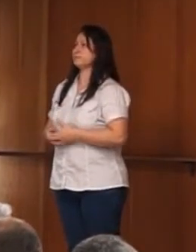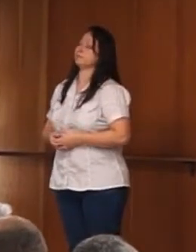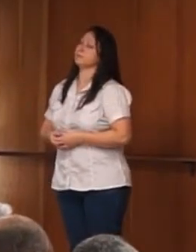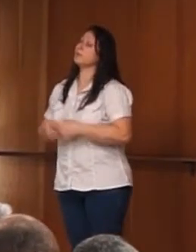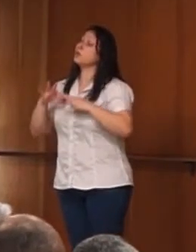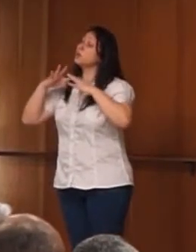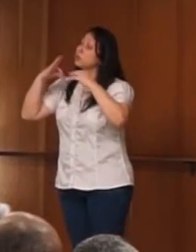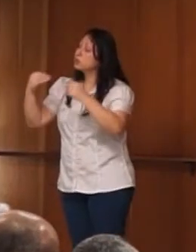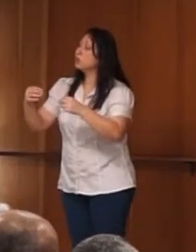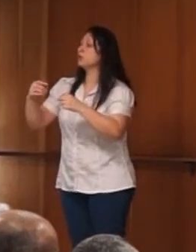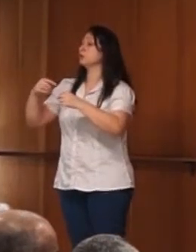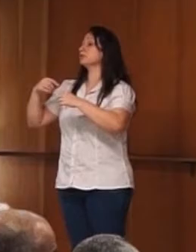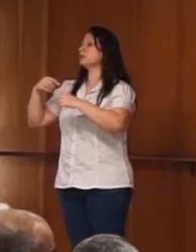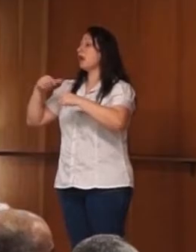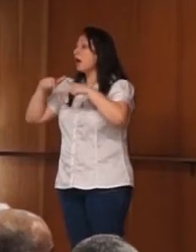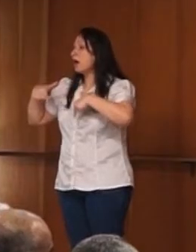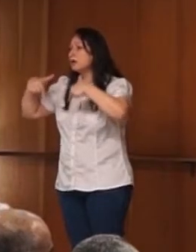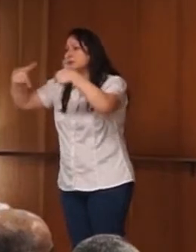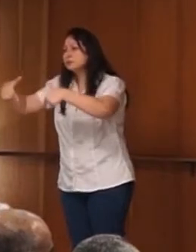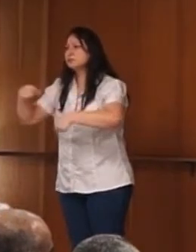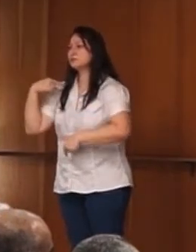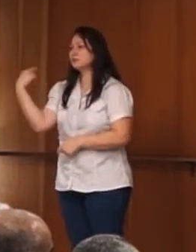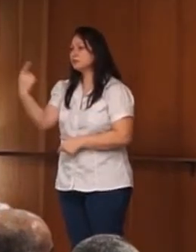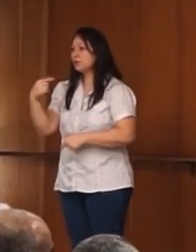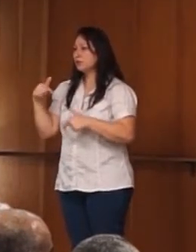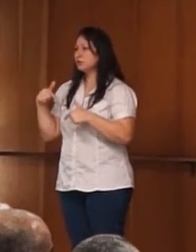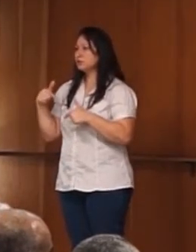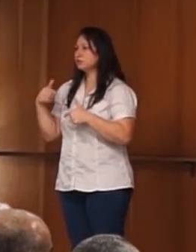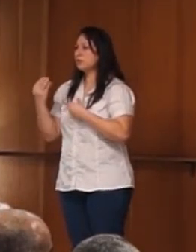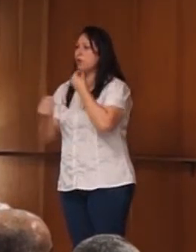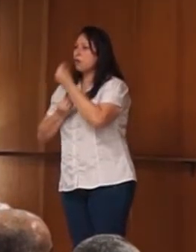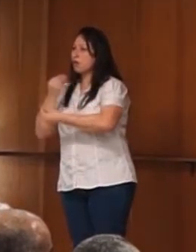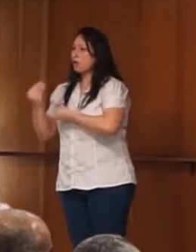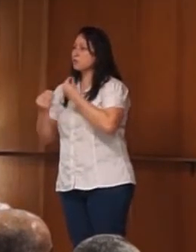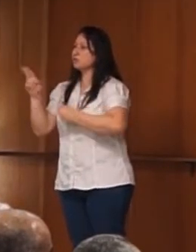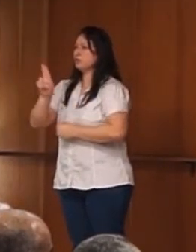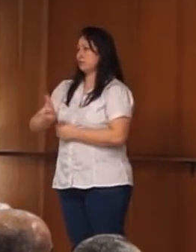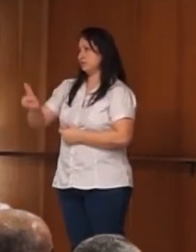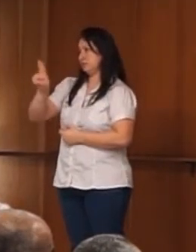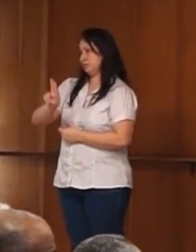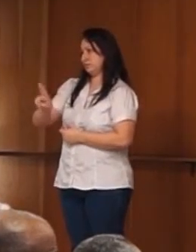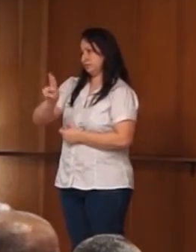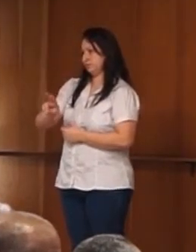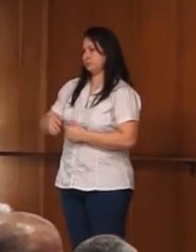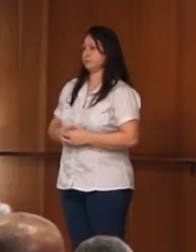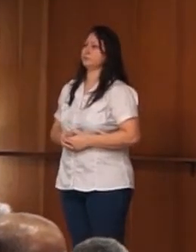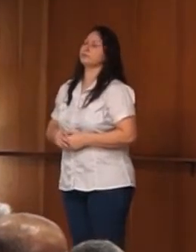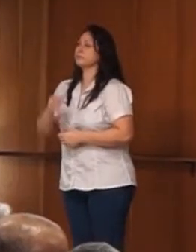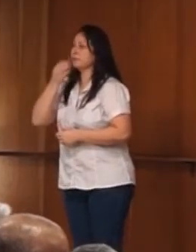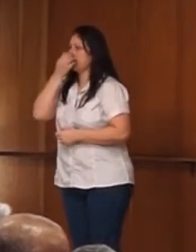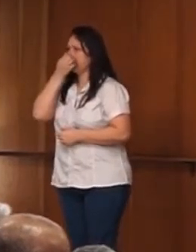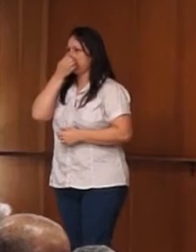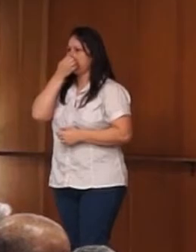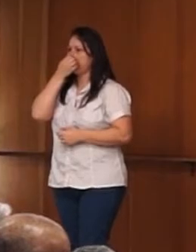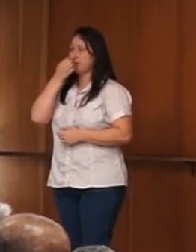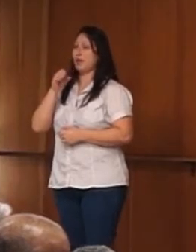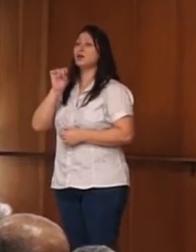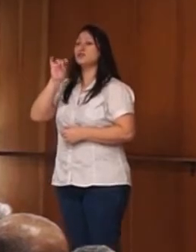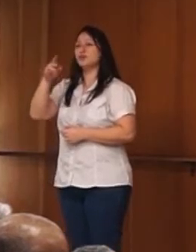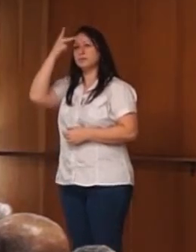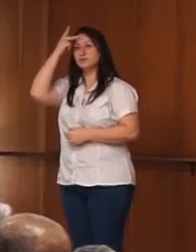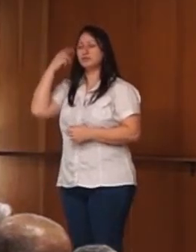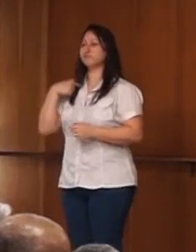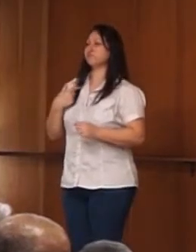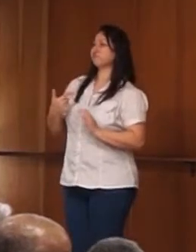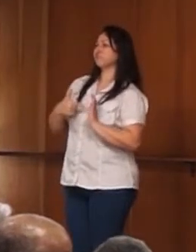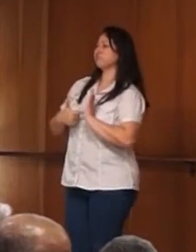é de forma responsável. Não tem nada que nós fazemos só para as pessoas baterem palma, ou só para sair